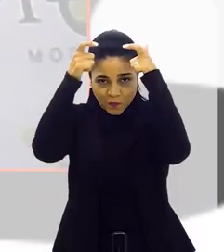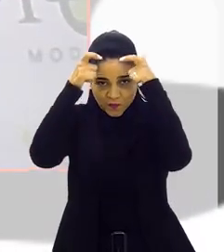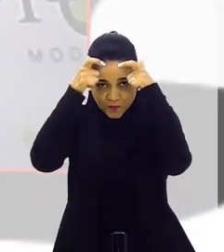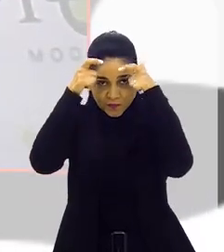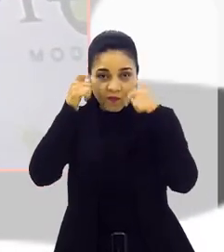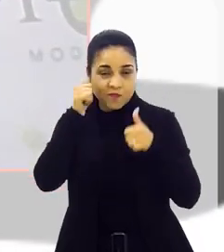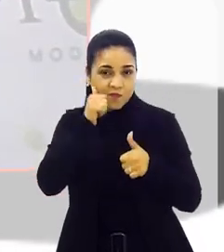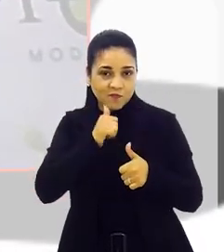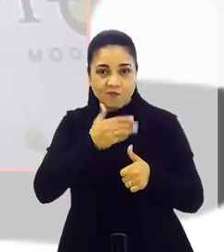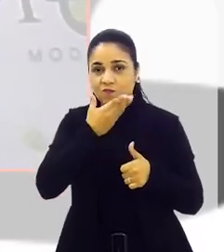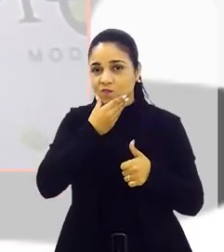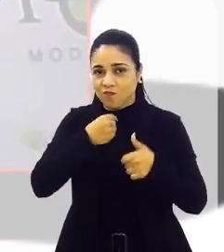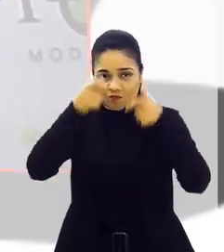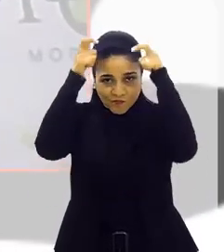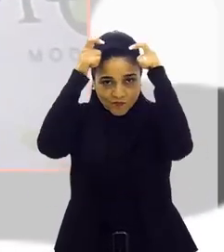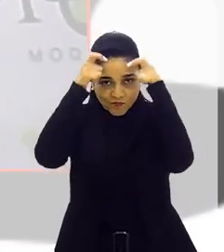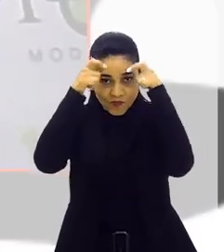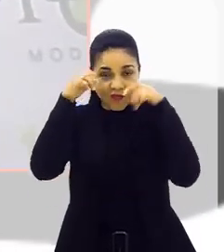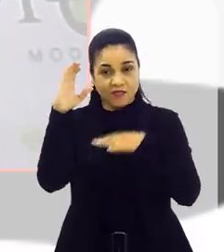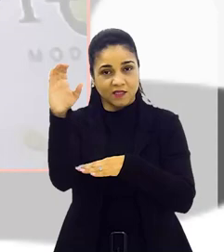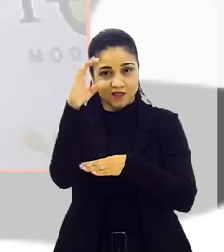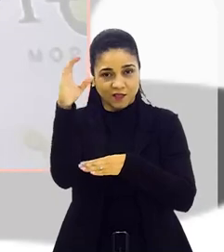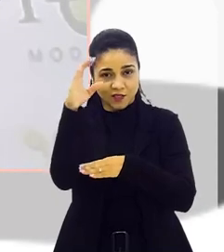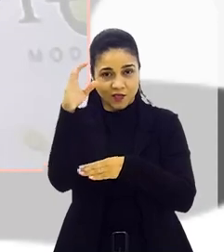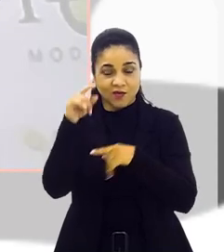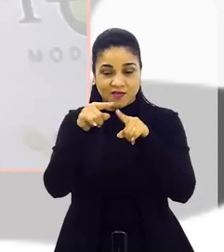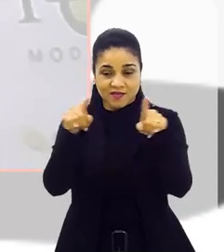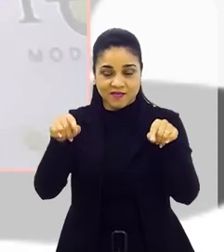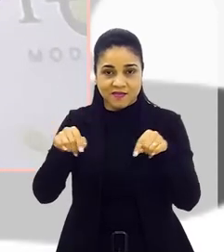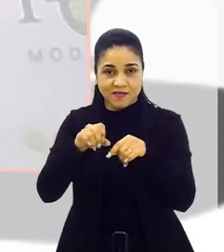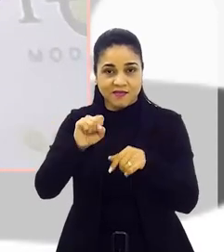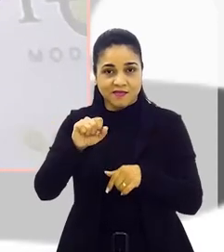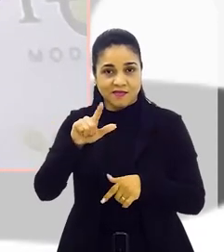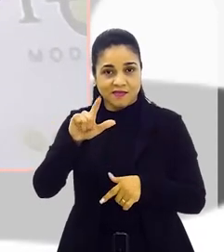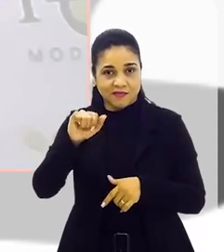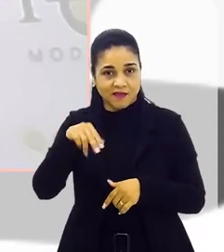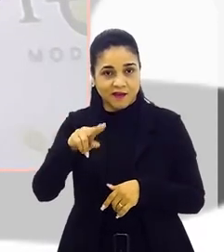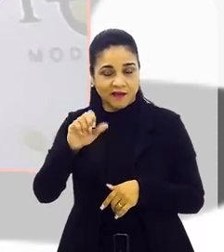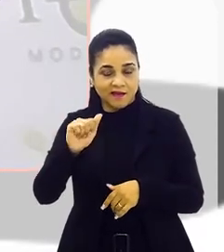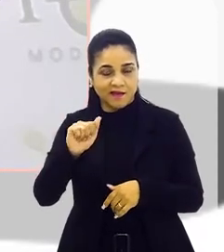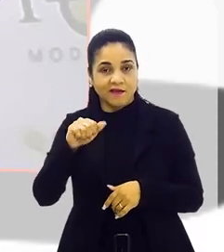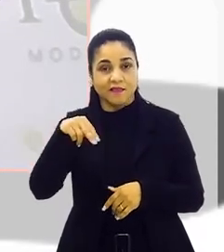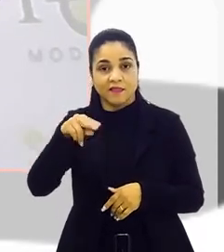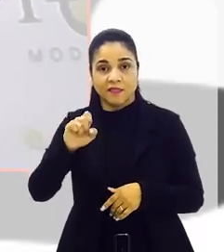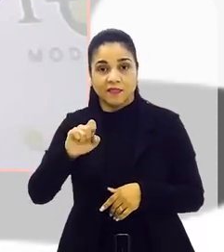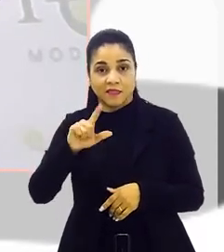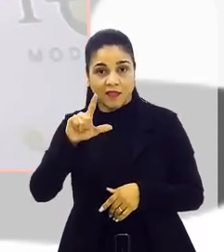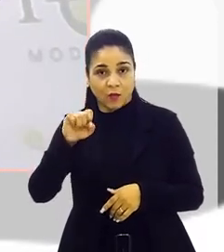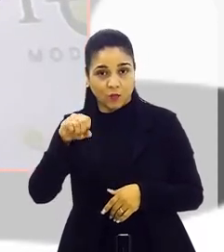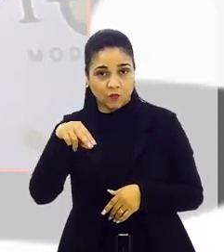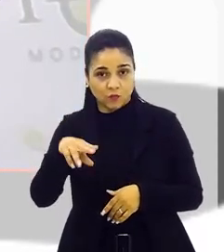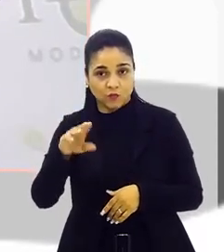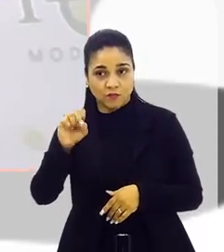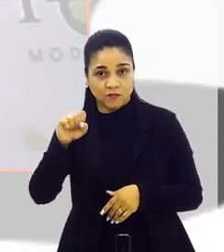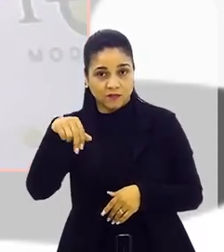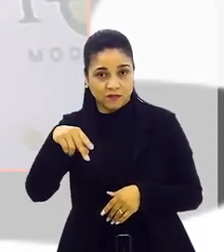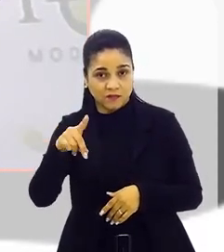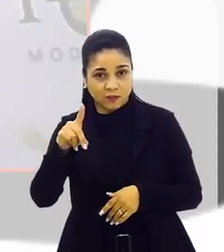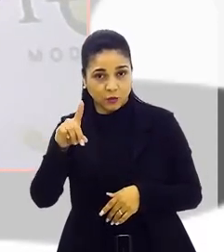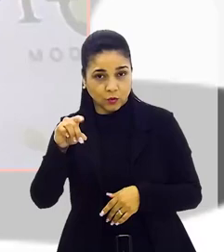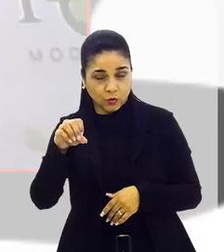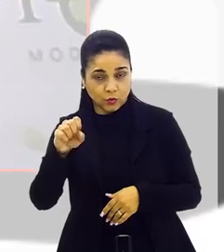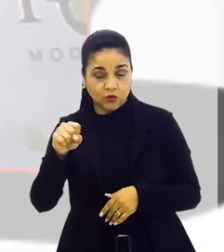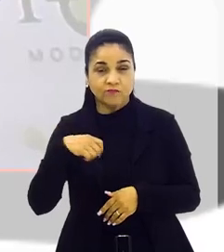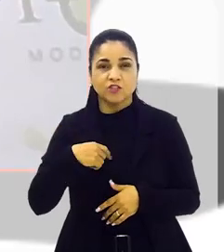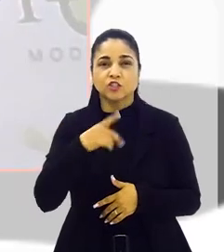fizemos aqui em Niterói, na Sala Nelson Pereira dos Santos, lá na Reserva Cultural em Niterói, em 31